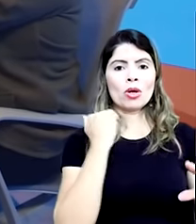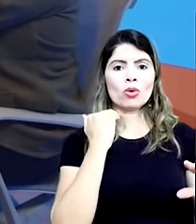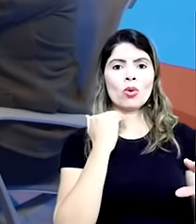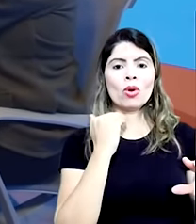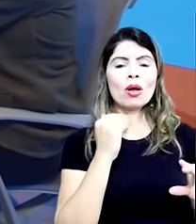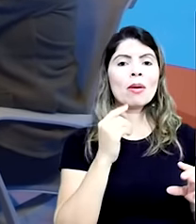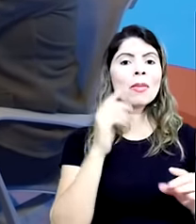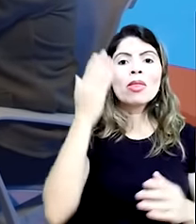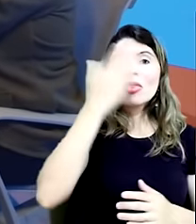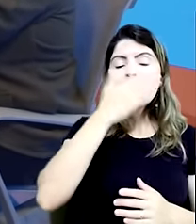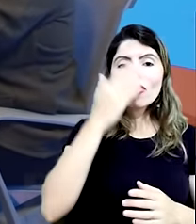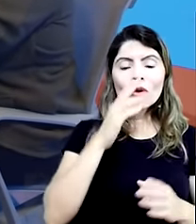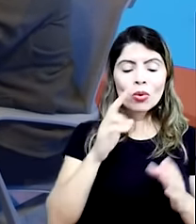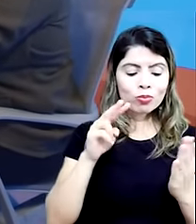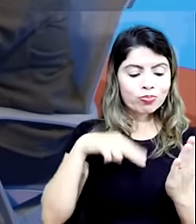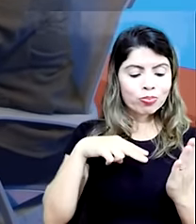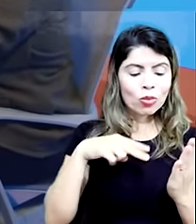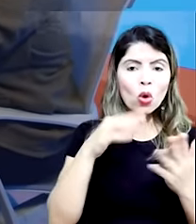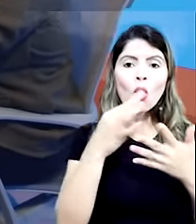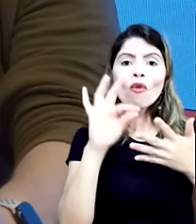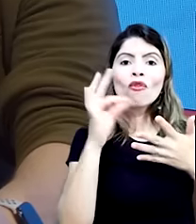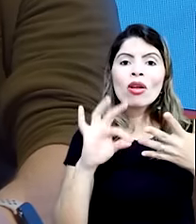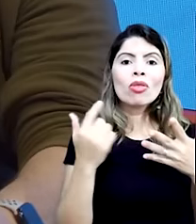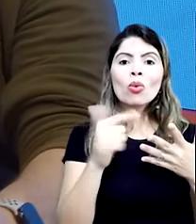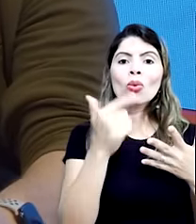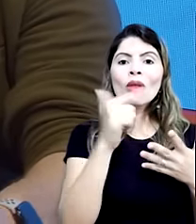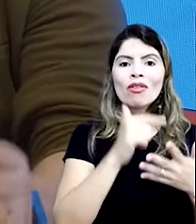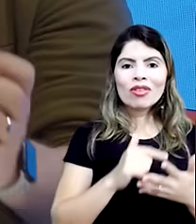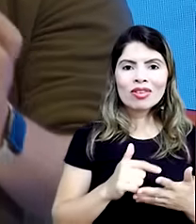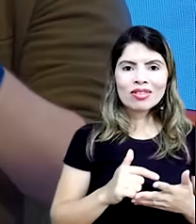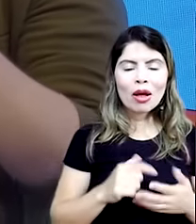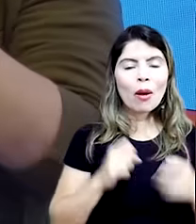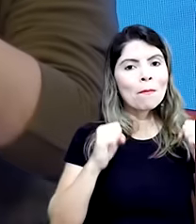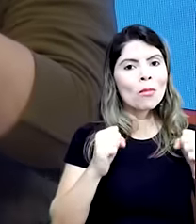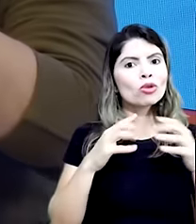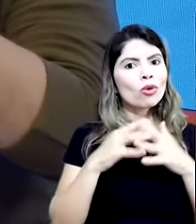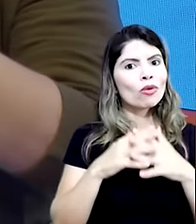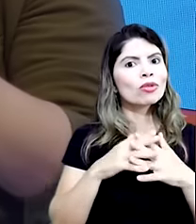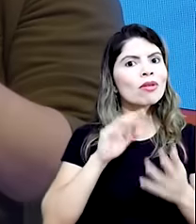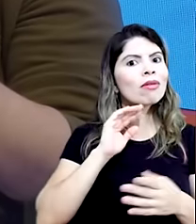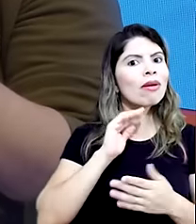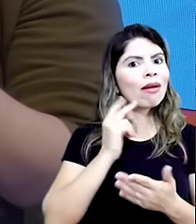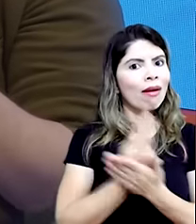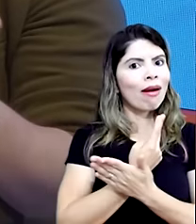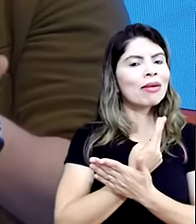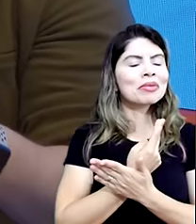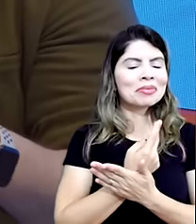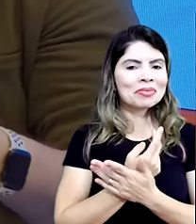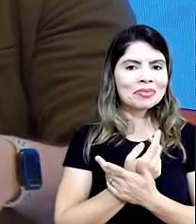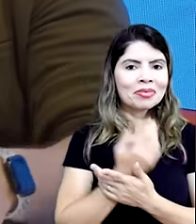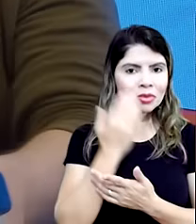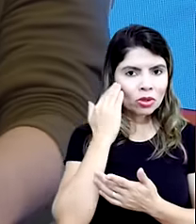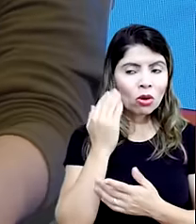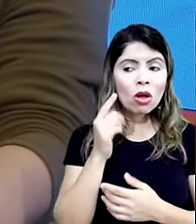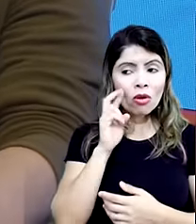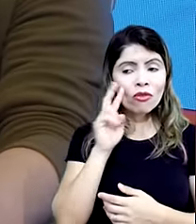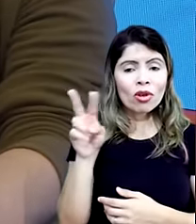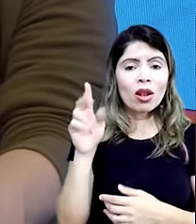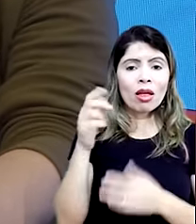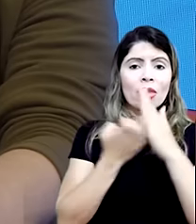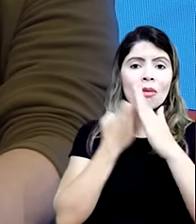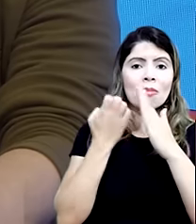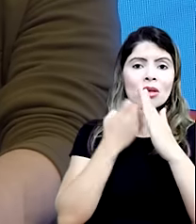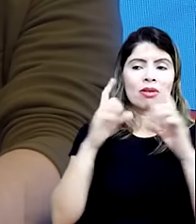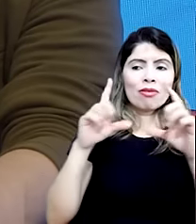as zas tem ela faz uma fusão de tudo isso e acaba às vezes entregando algo que não é necessariamente o que você P